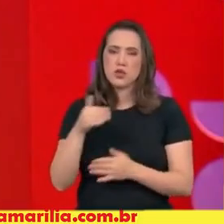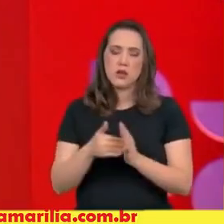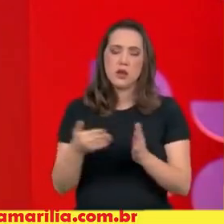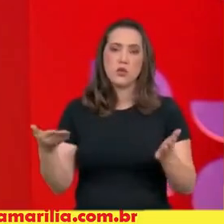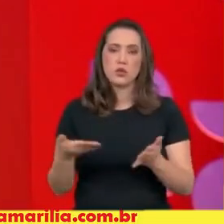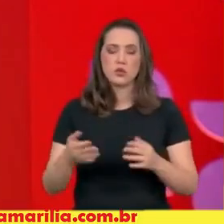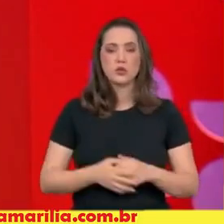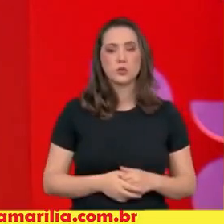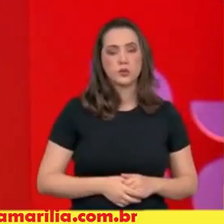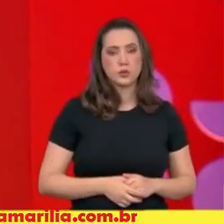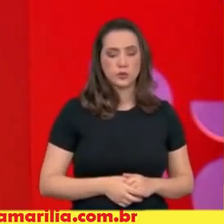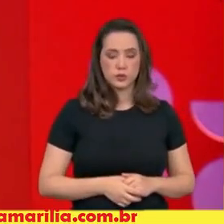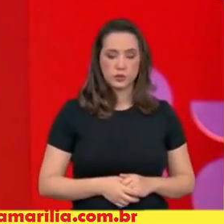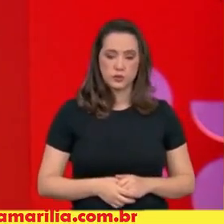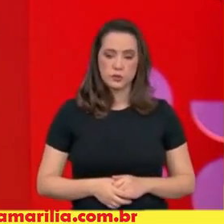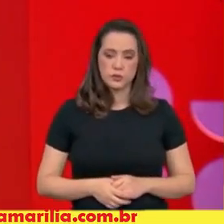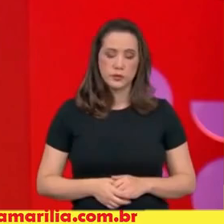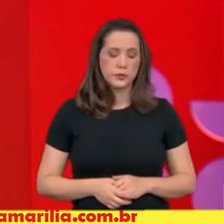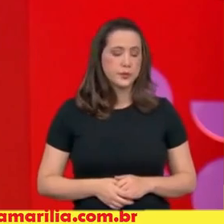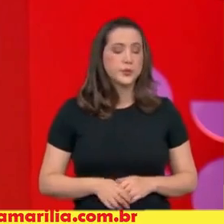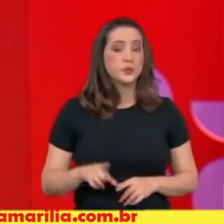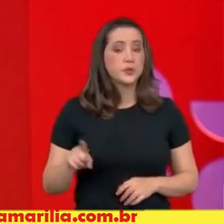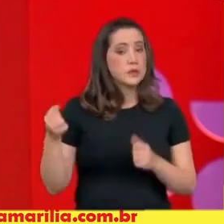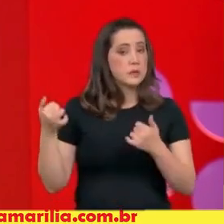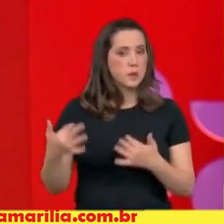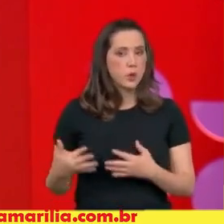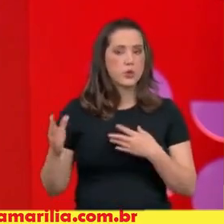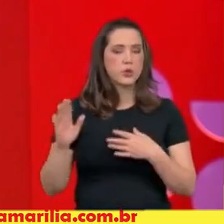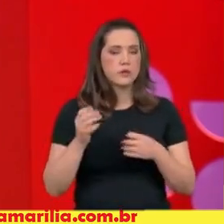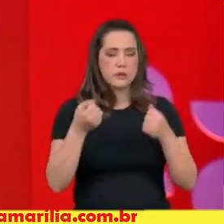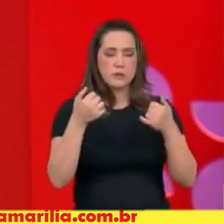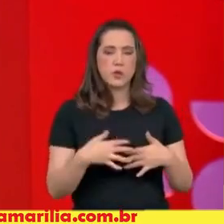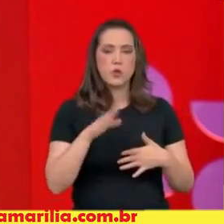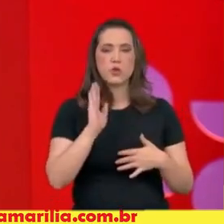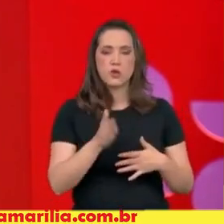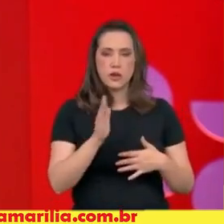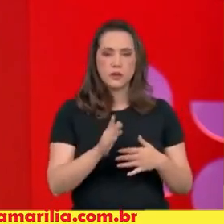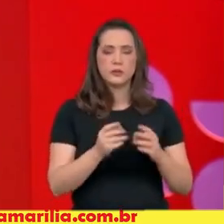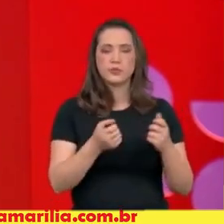principalmente aqui no Brasil? A gente viu, você já deu uma passada por isso, você foi falando, eu fui lembrando das capas dos